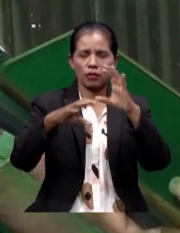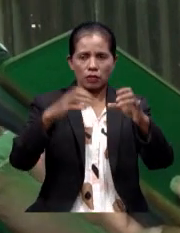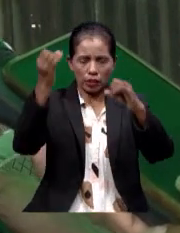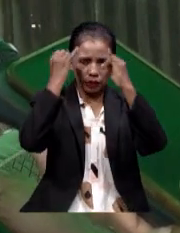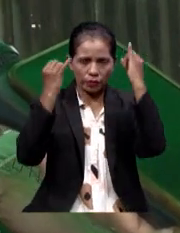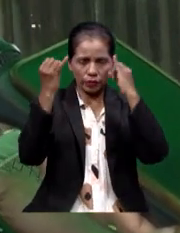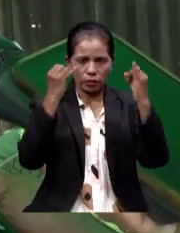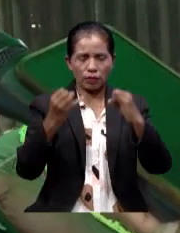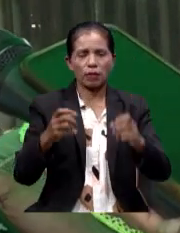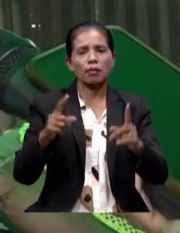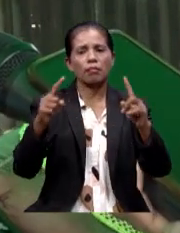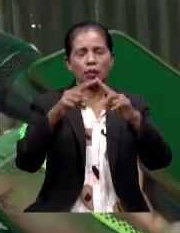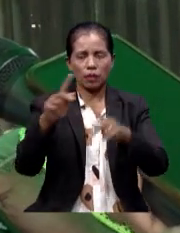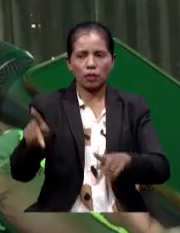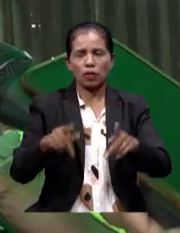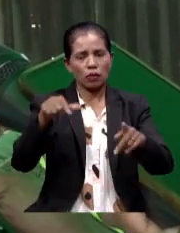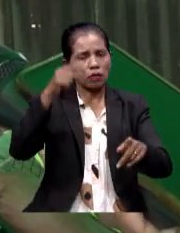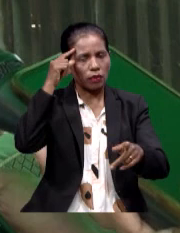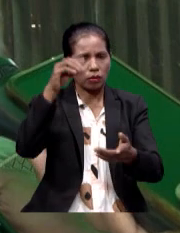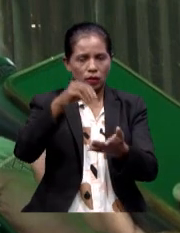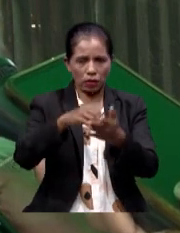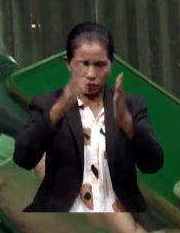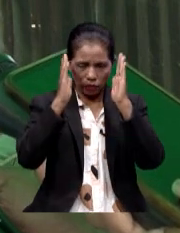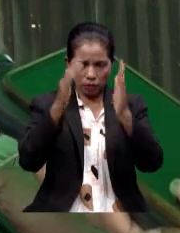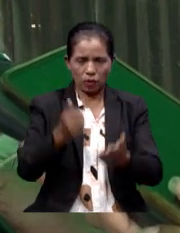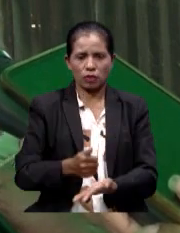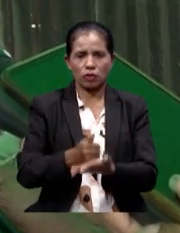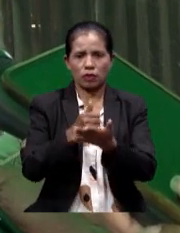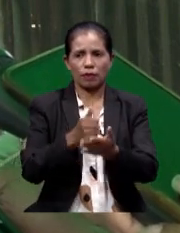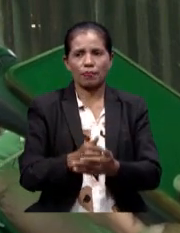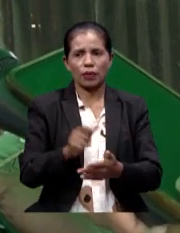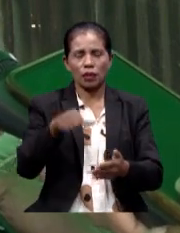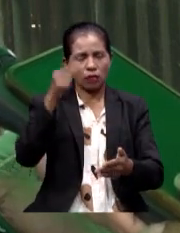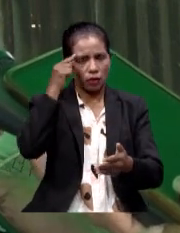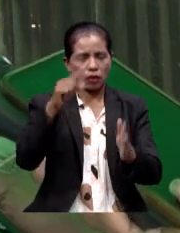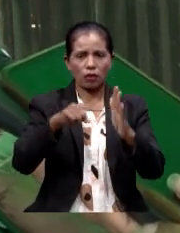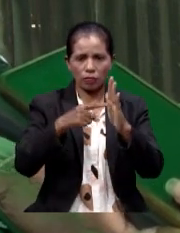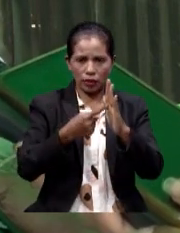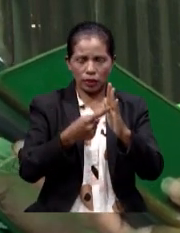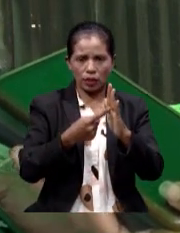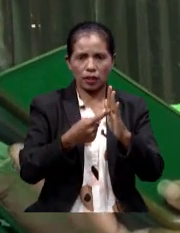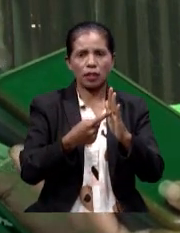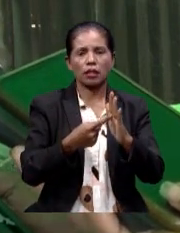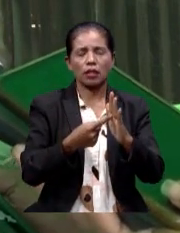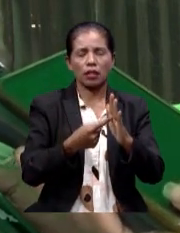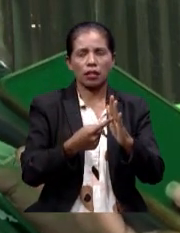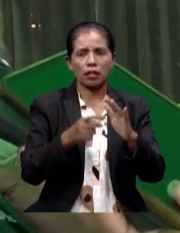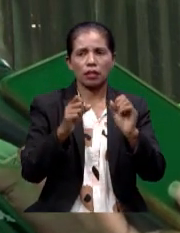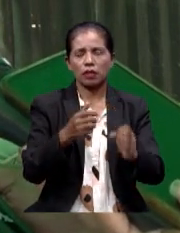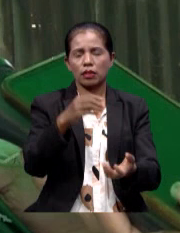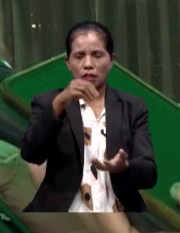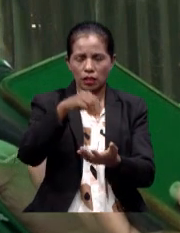informação, bairro público, governo se tal atenção. E com certeza, governo já nem foi em Rahu, e com certeza se